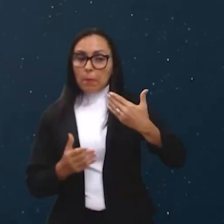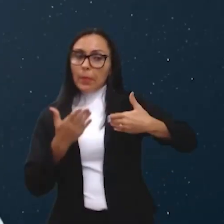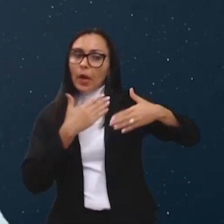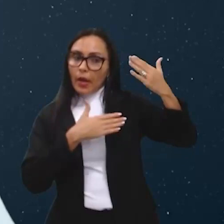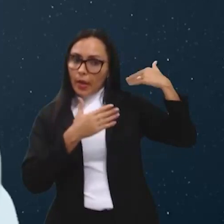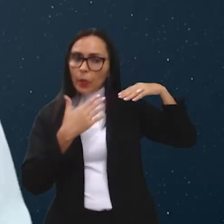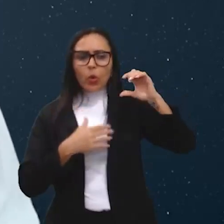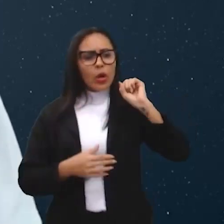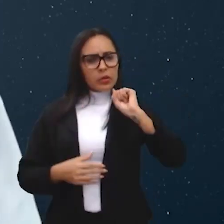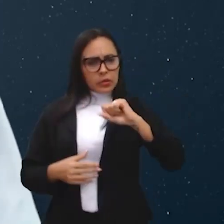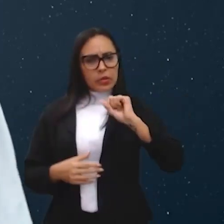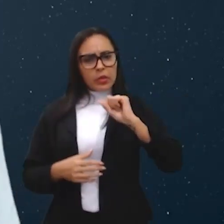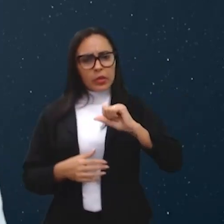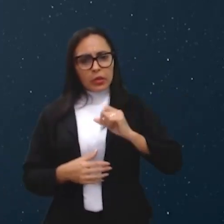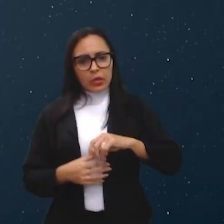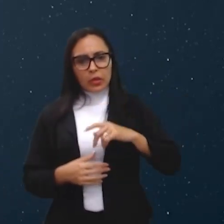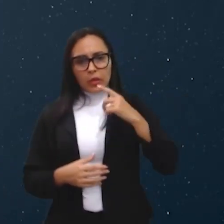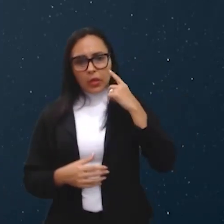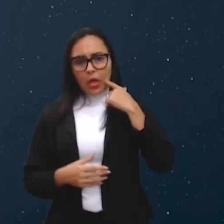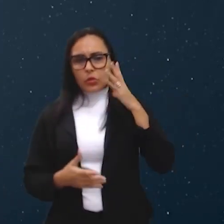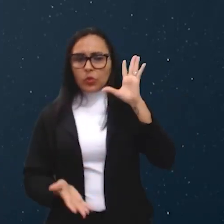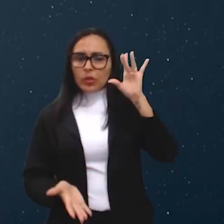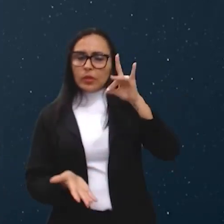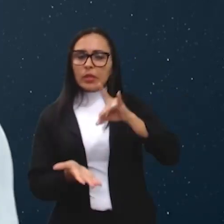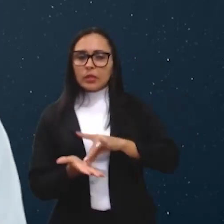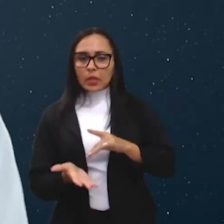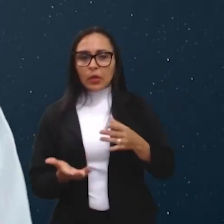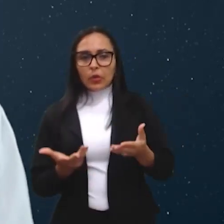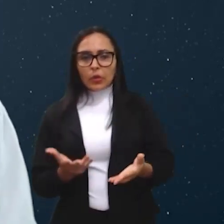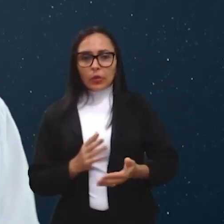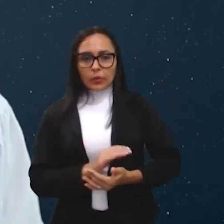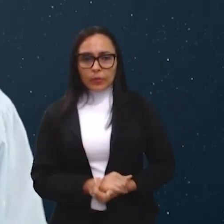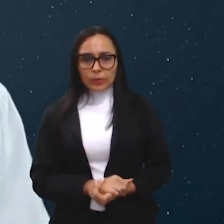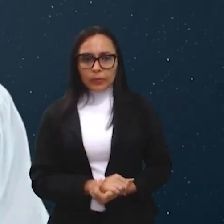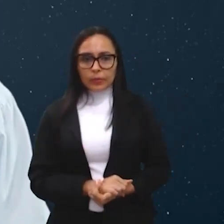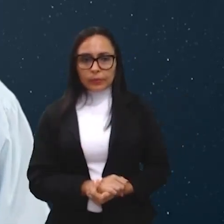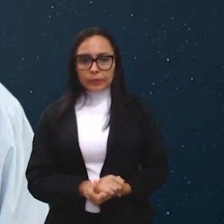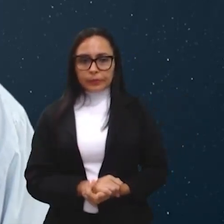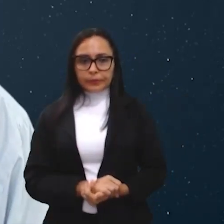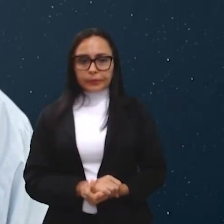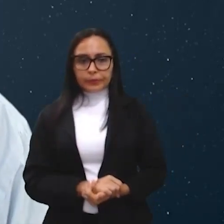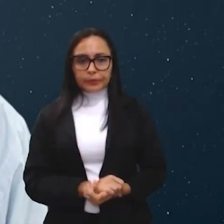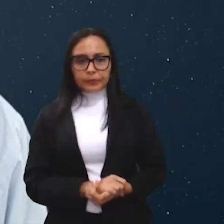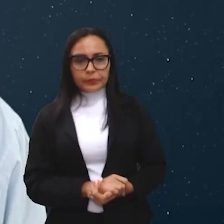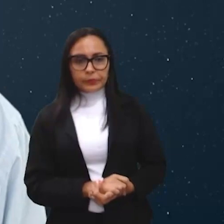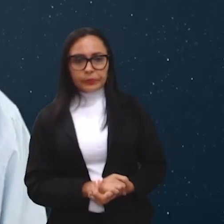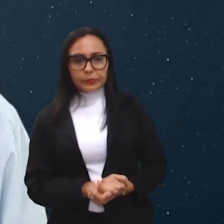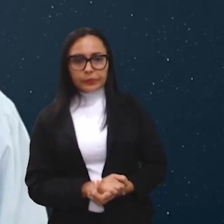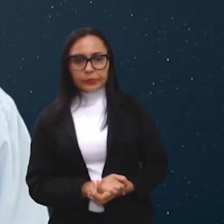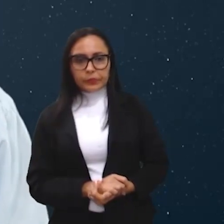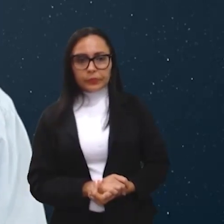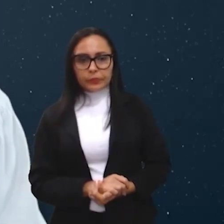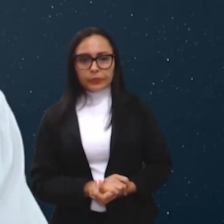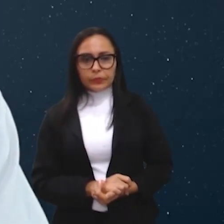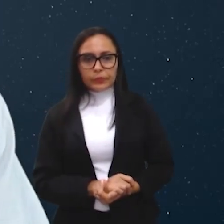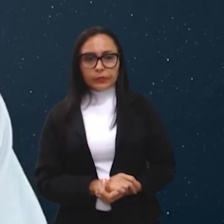a época seria uma atualização do romantismo, né?